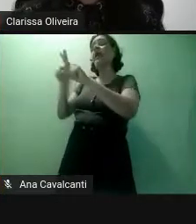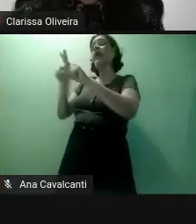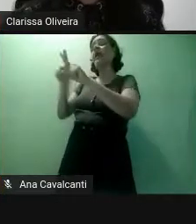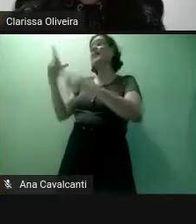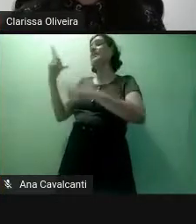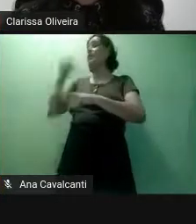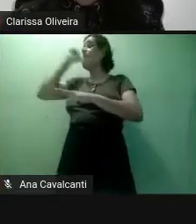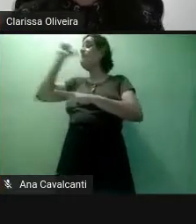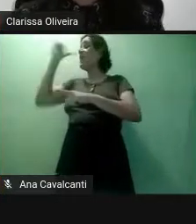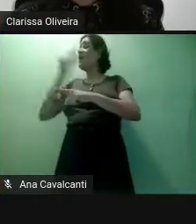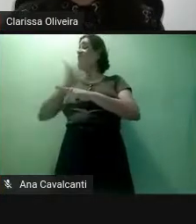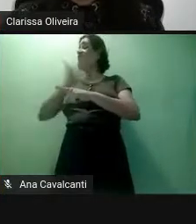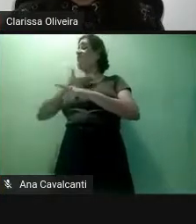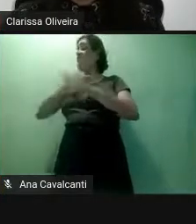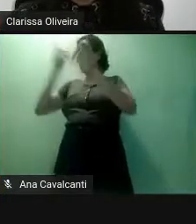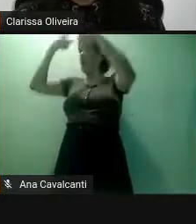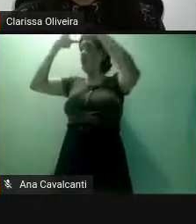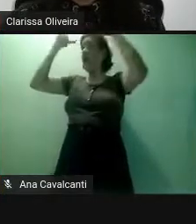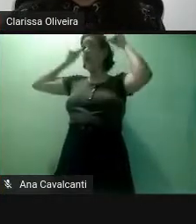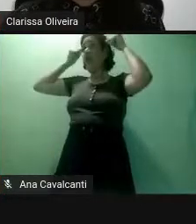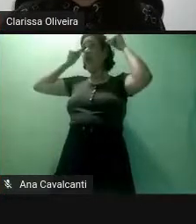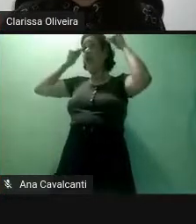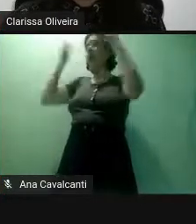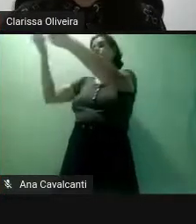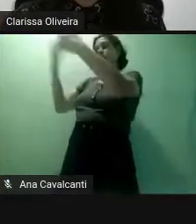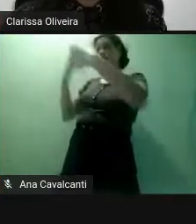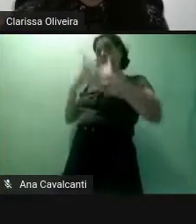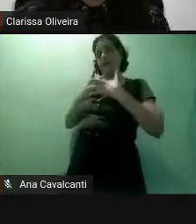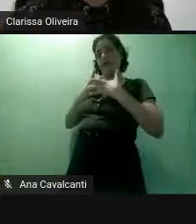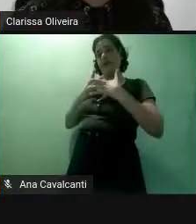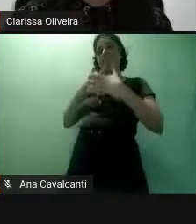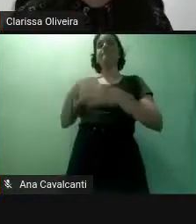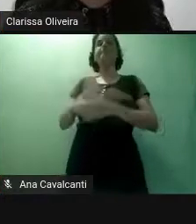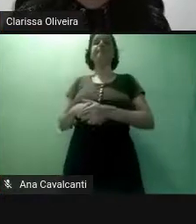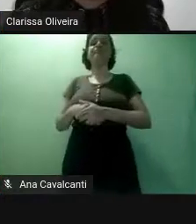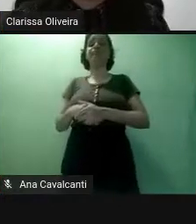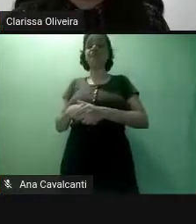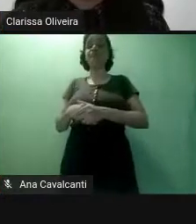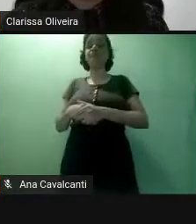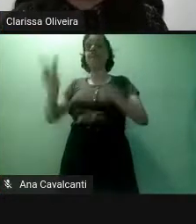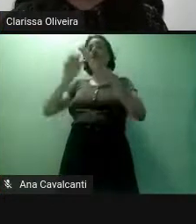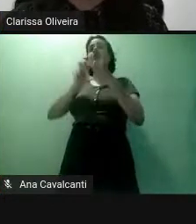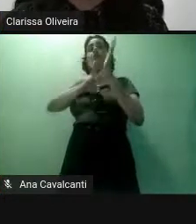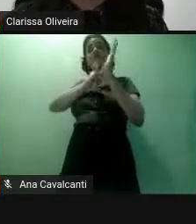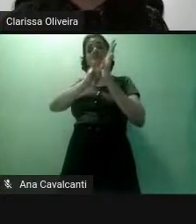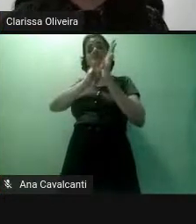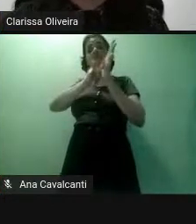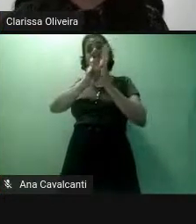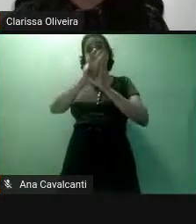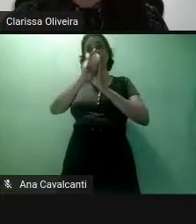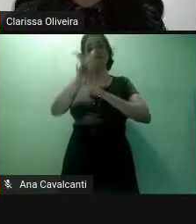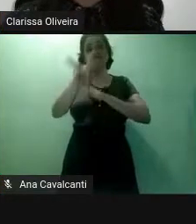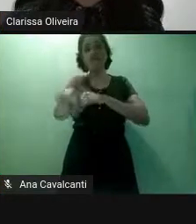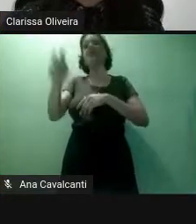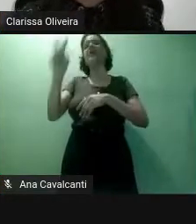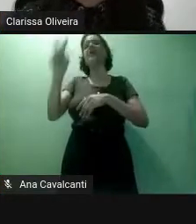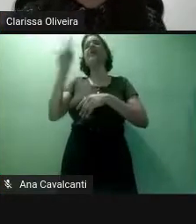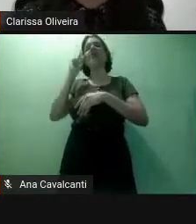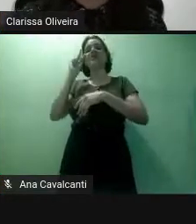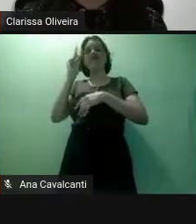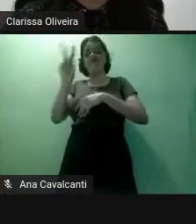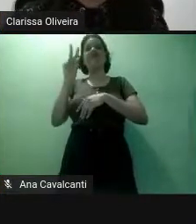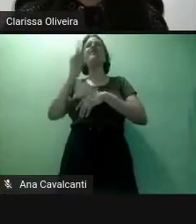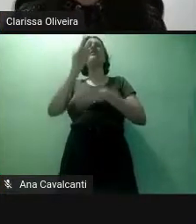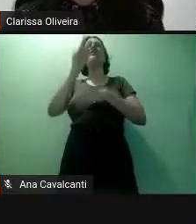que ela falou para mim o seguinte: olha, Clarissa, o vírus já te viu várias e várias vezes. Ele já passou